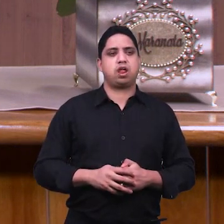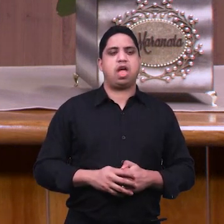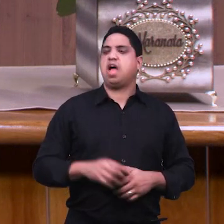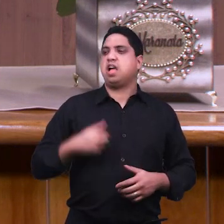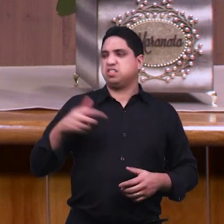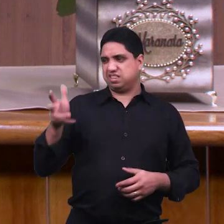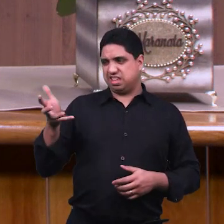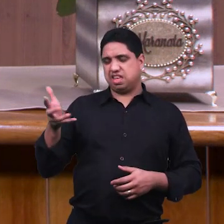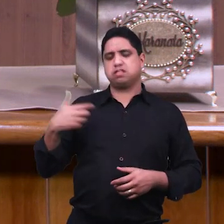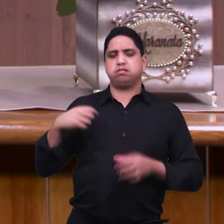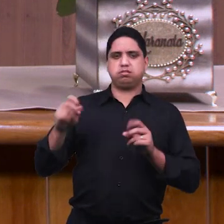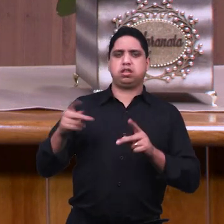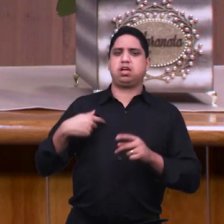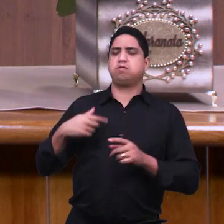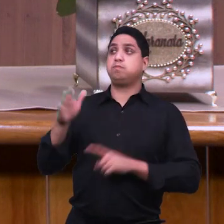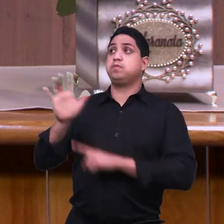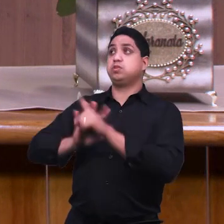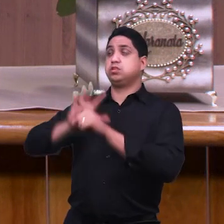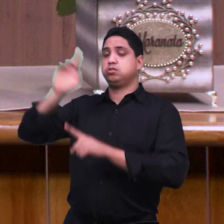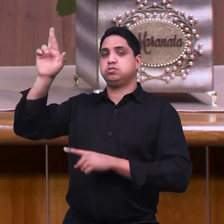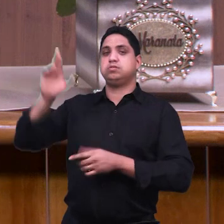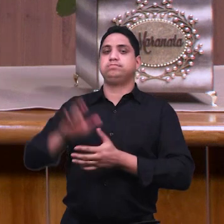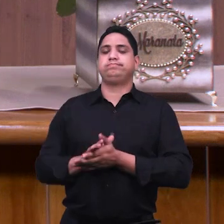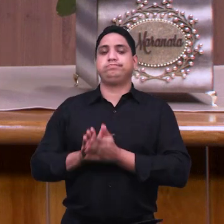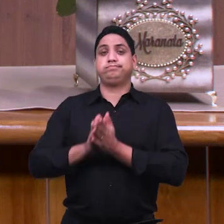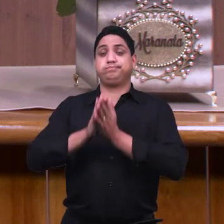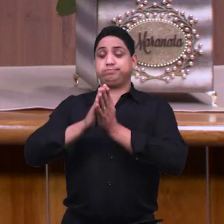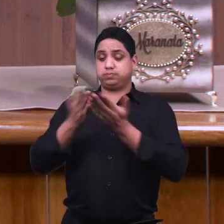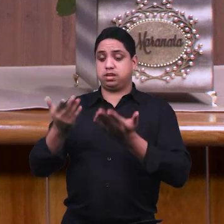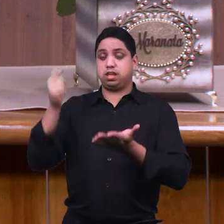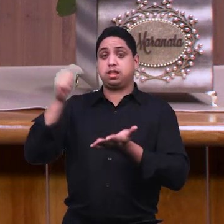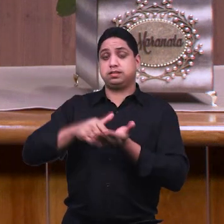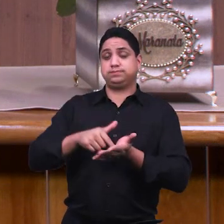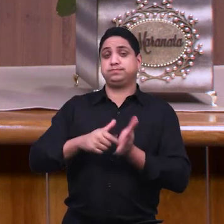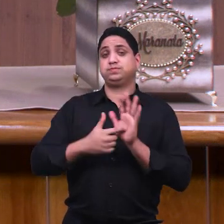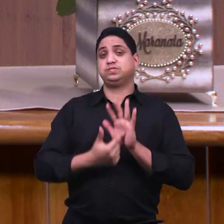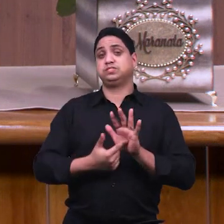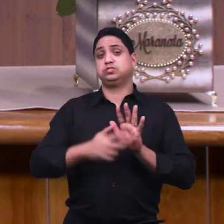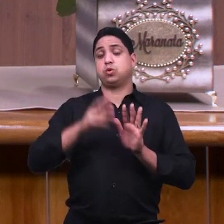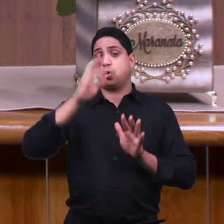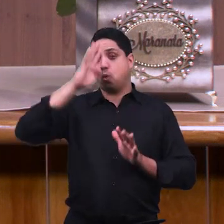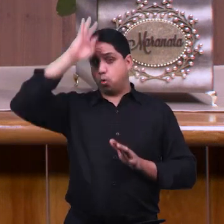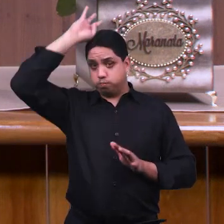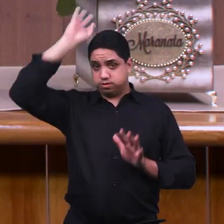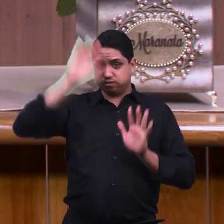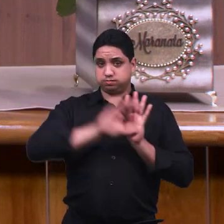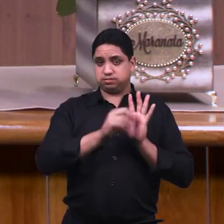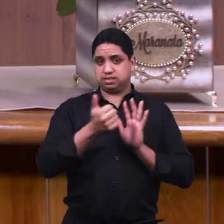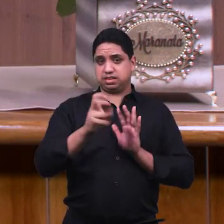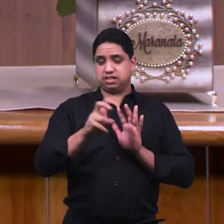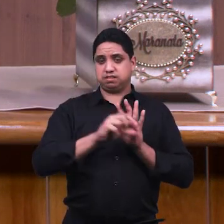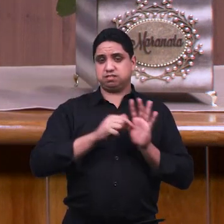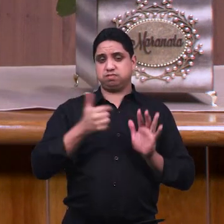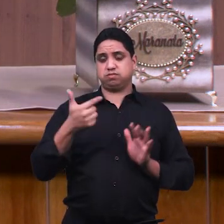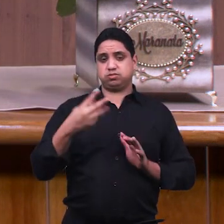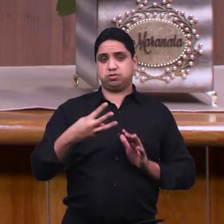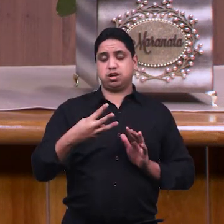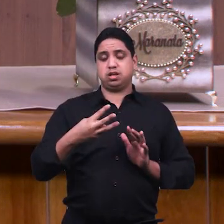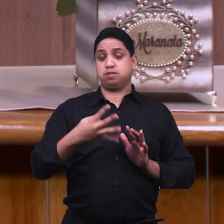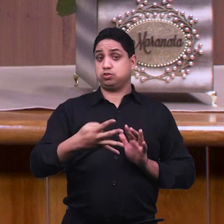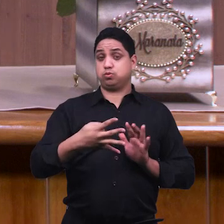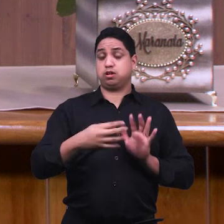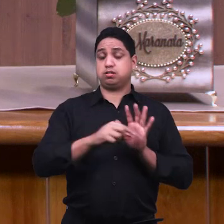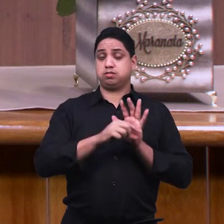vou consultar o Senhor, então, se eu devo ir para a Espanha com o senhor. Aí ele foi consultar o Senhor, abriu aqui em Romanos 15, 24, diz assim o